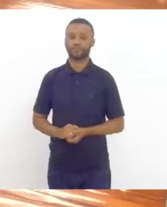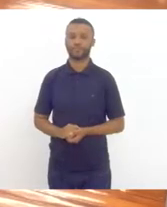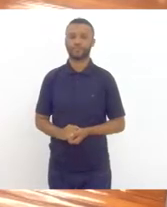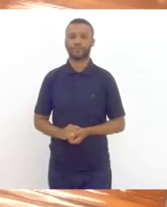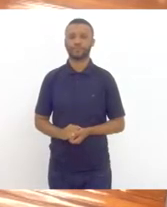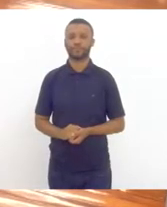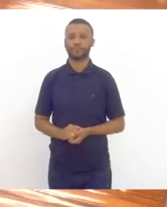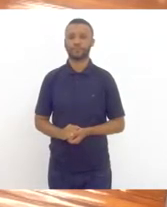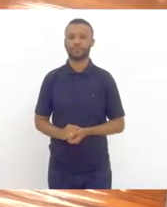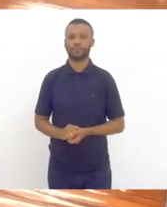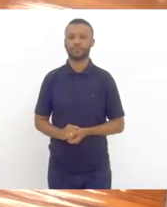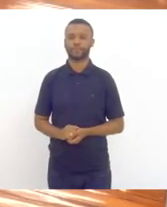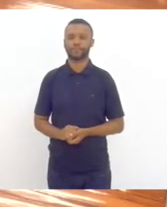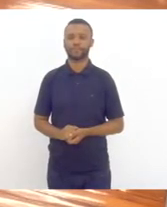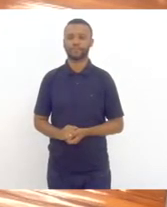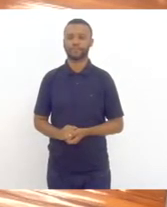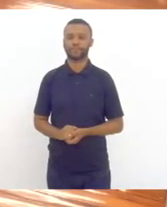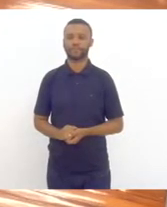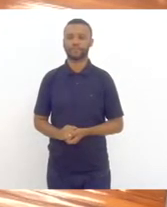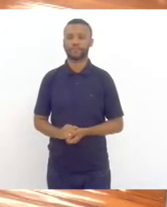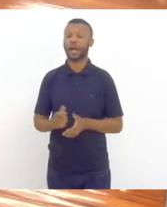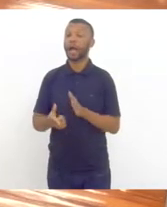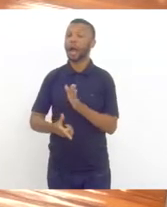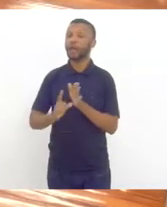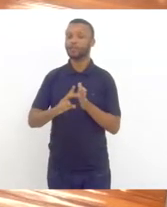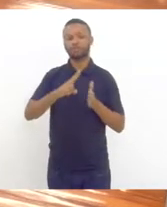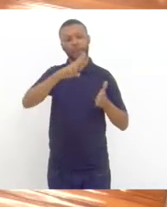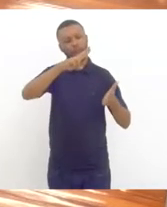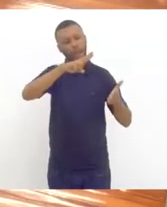Eu queria aqui, antes de lê-lo,